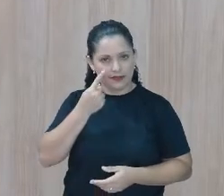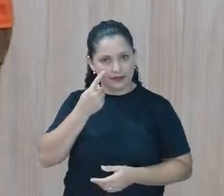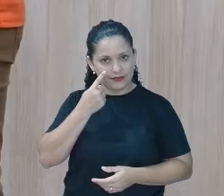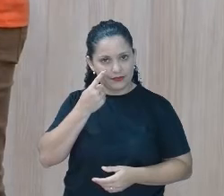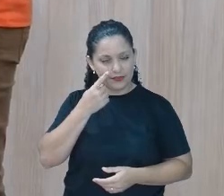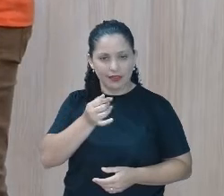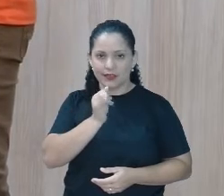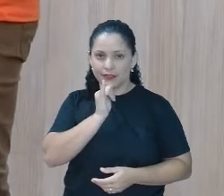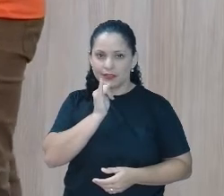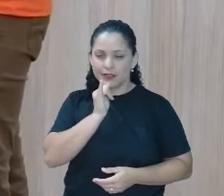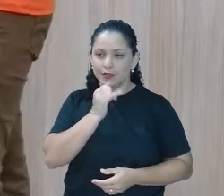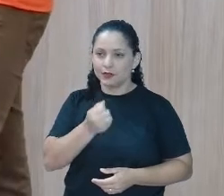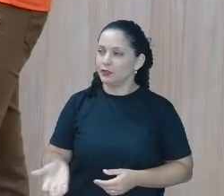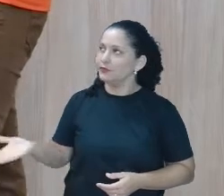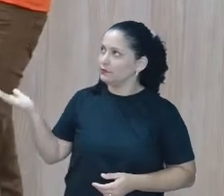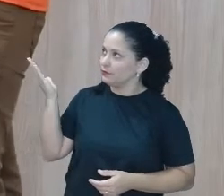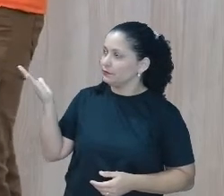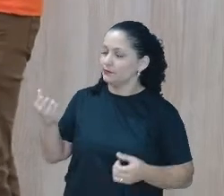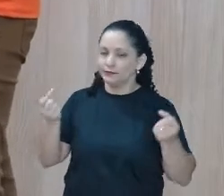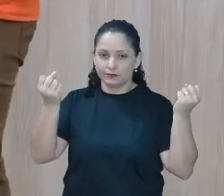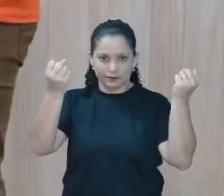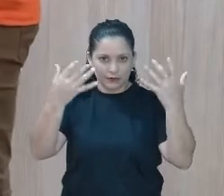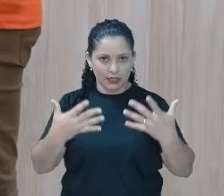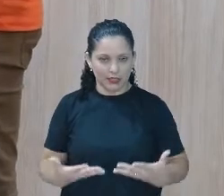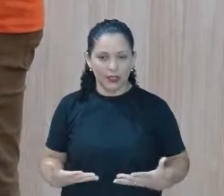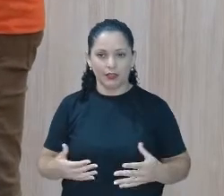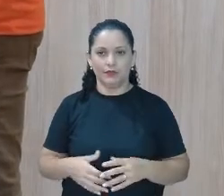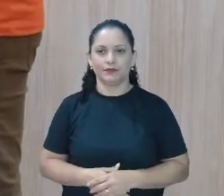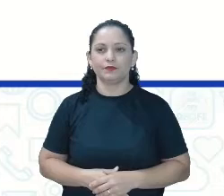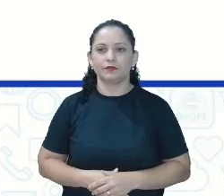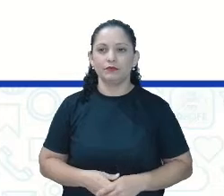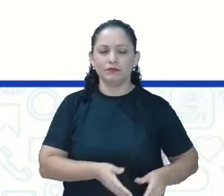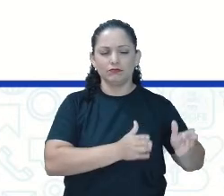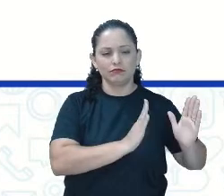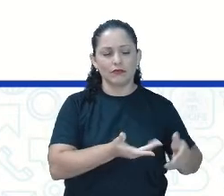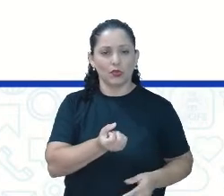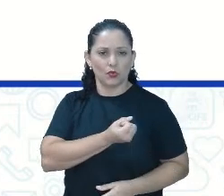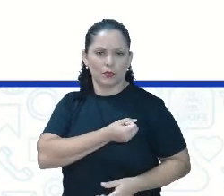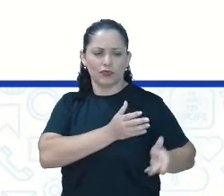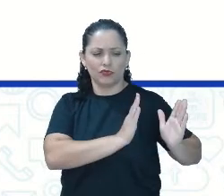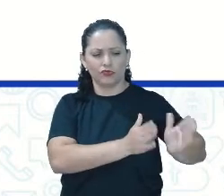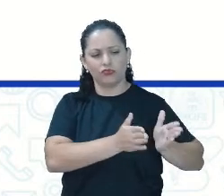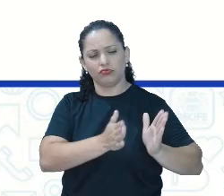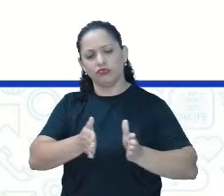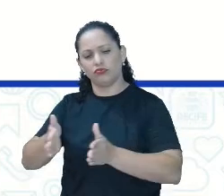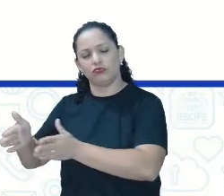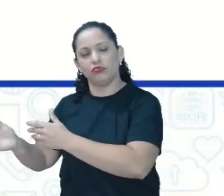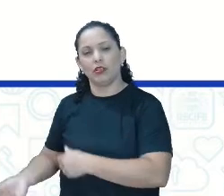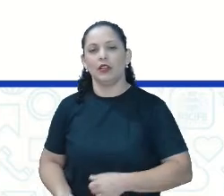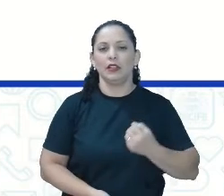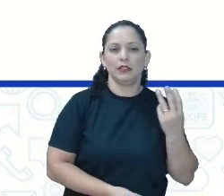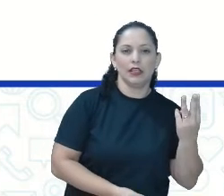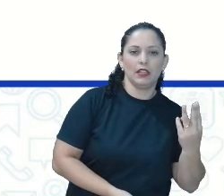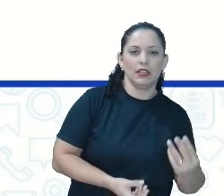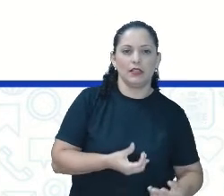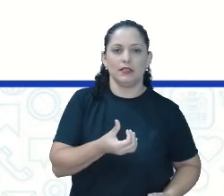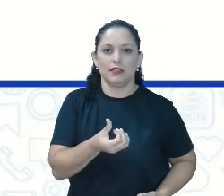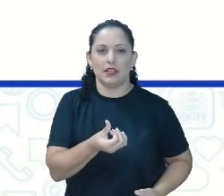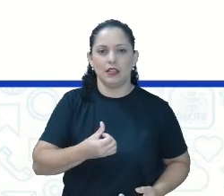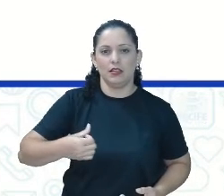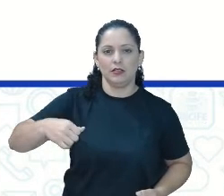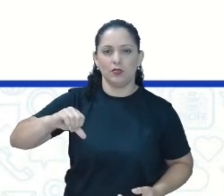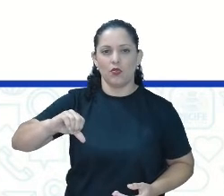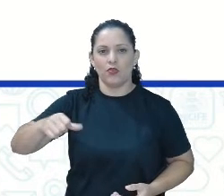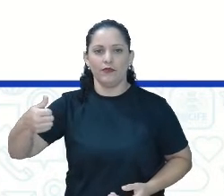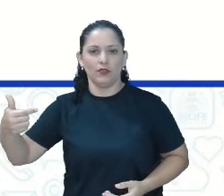o exemplo que eu trouxe aqui para vocês, que diz o seguinte, ó, a sucessão de números 3, 6, 9